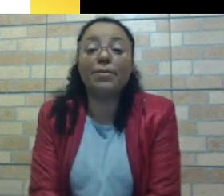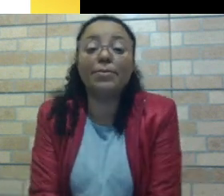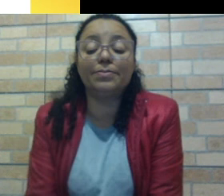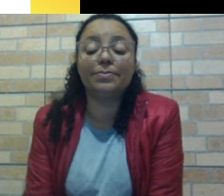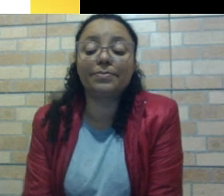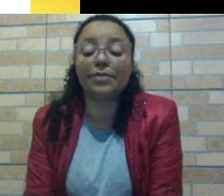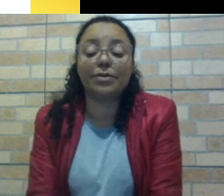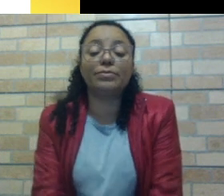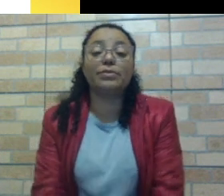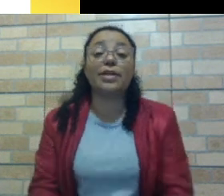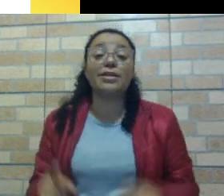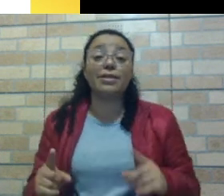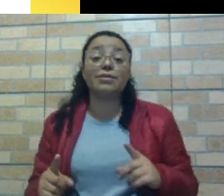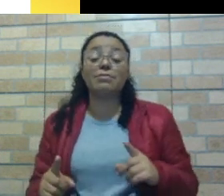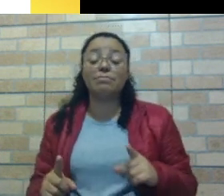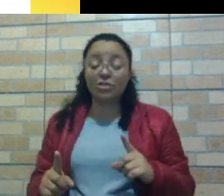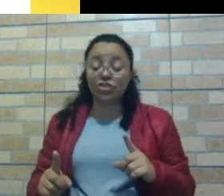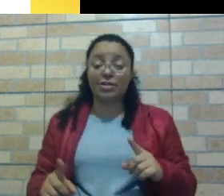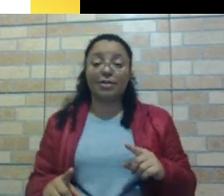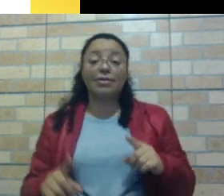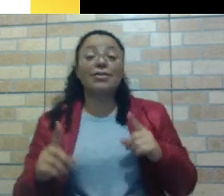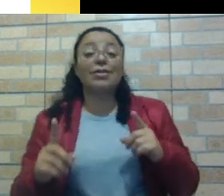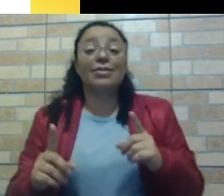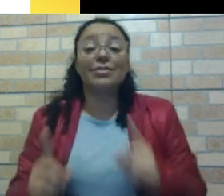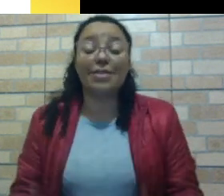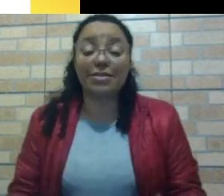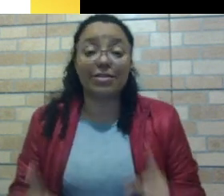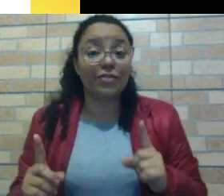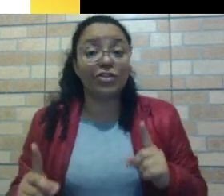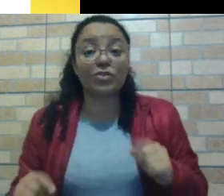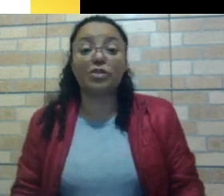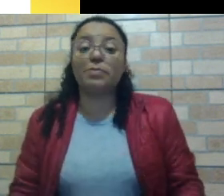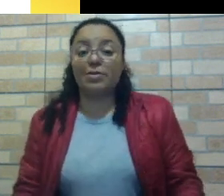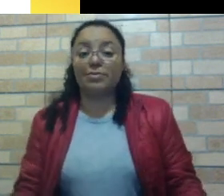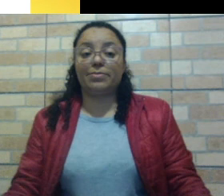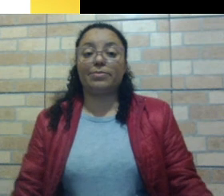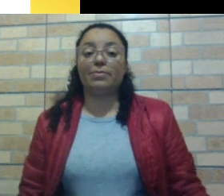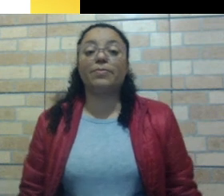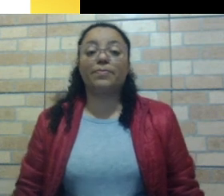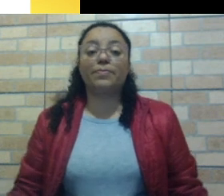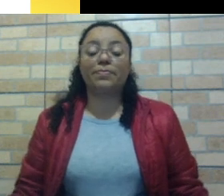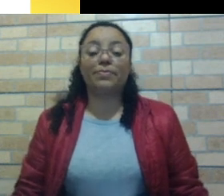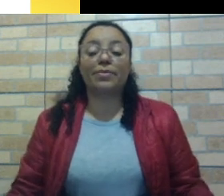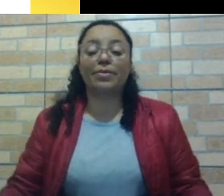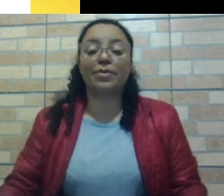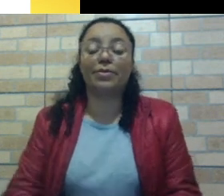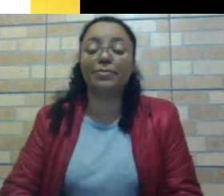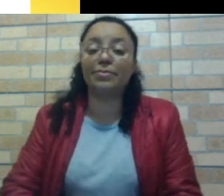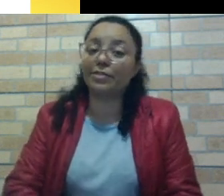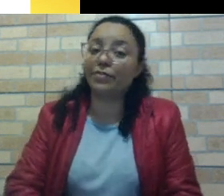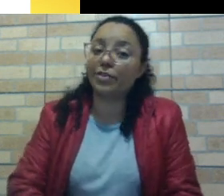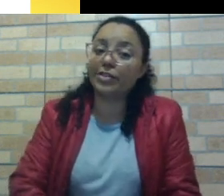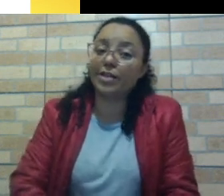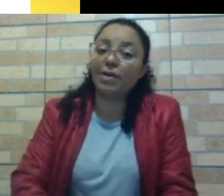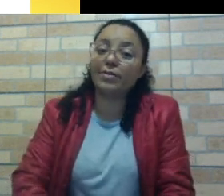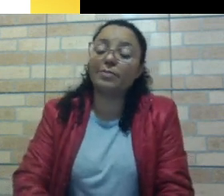Tá bom? Então, treinem. Uma dica. Treina na frente do espelho, tá bom? Então,